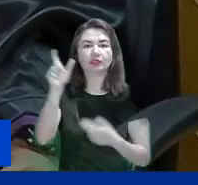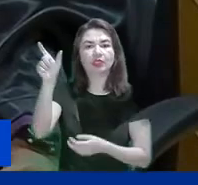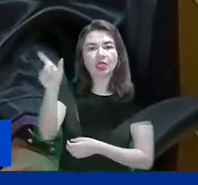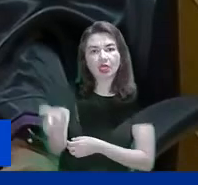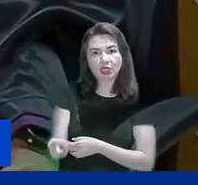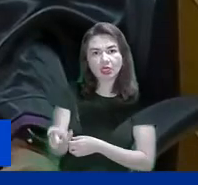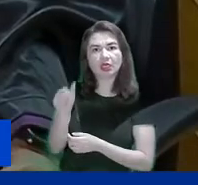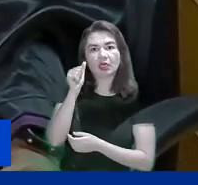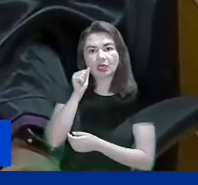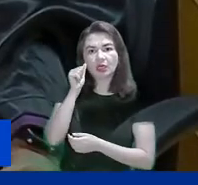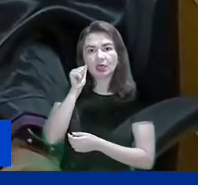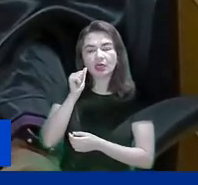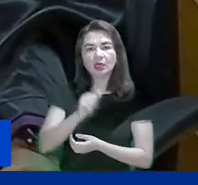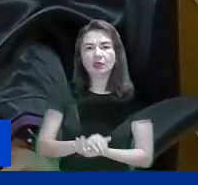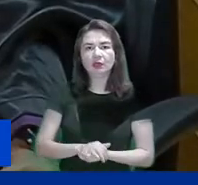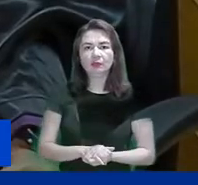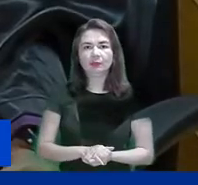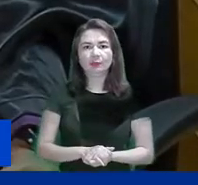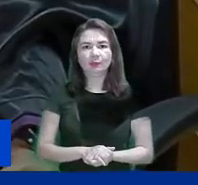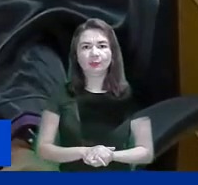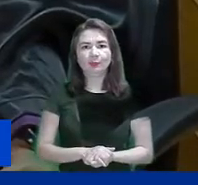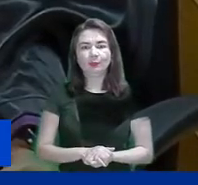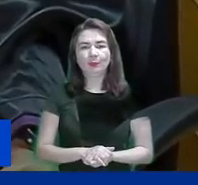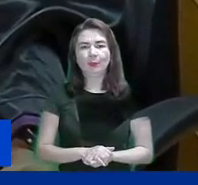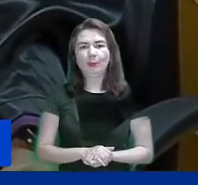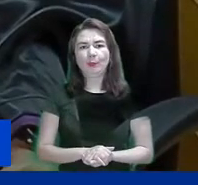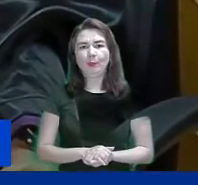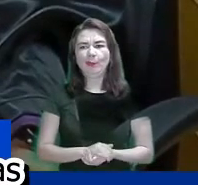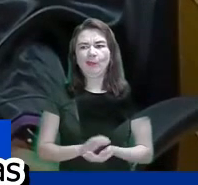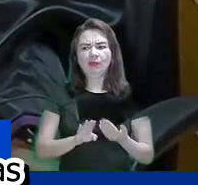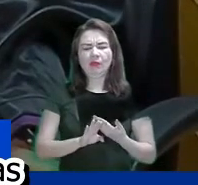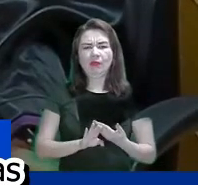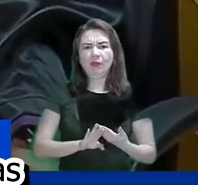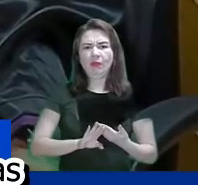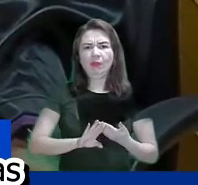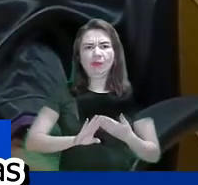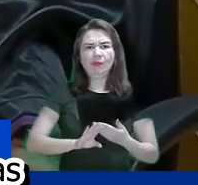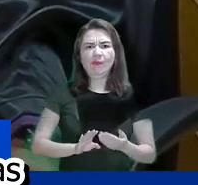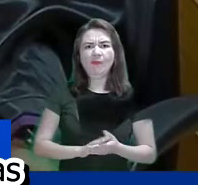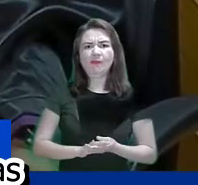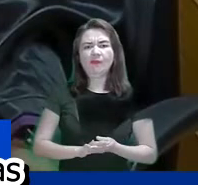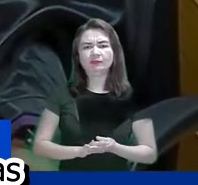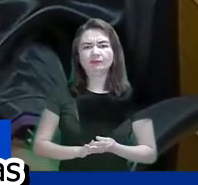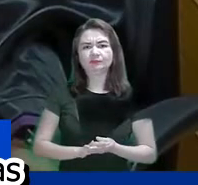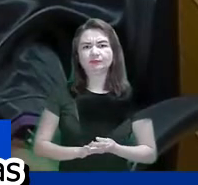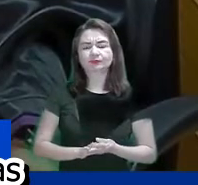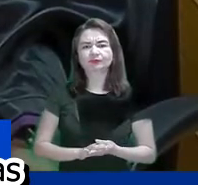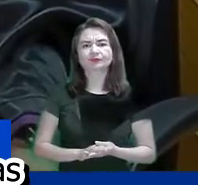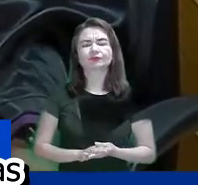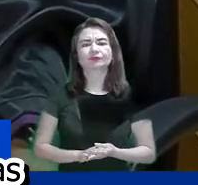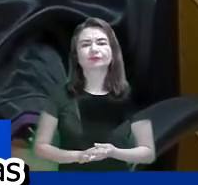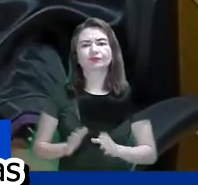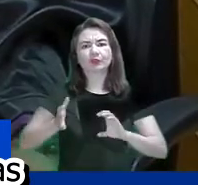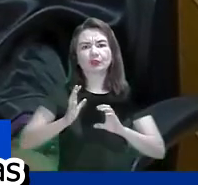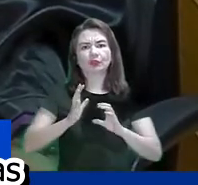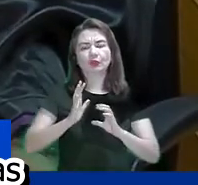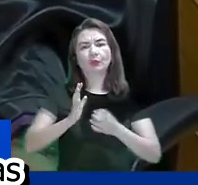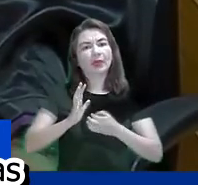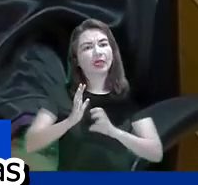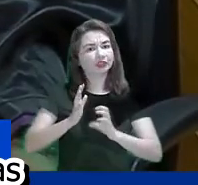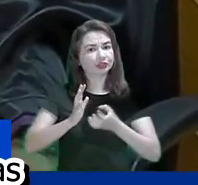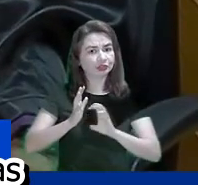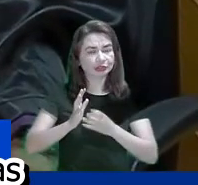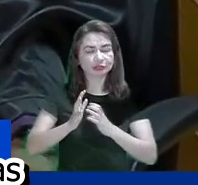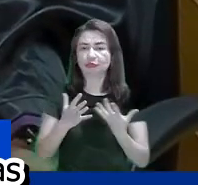termos dos documentos e, consequentemente, do voto, não restou afastada por não haver anuência do partido, conforme já está